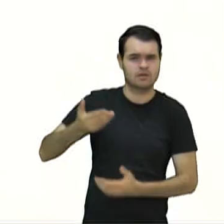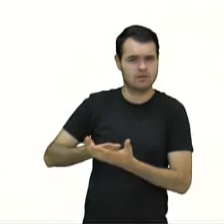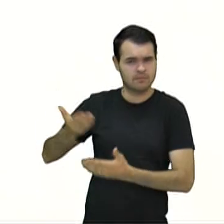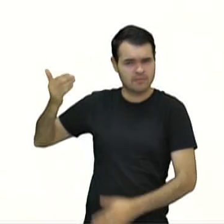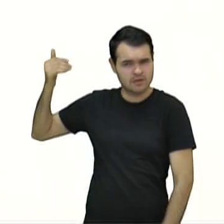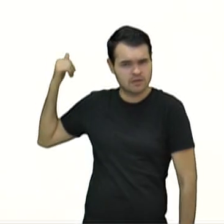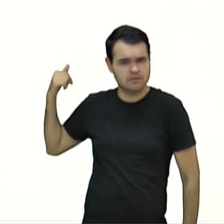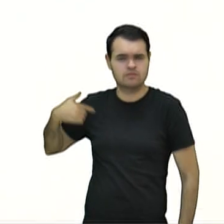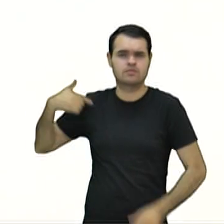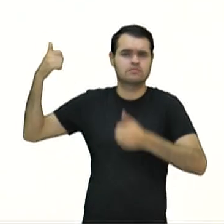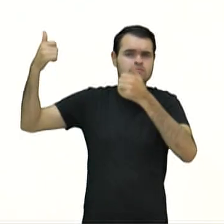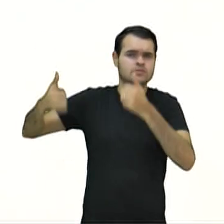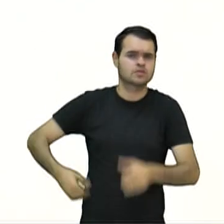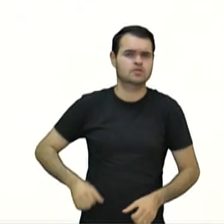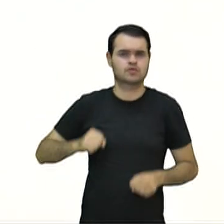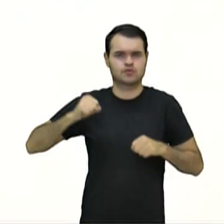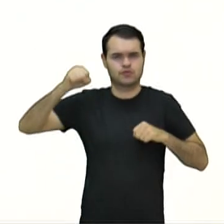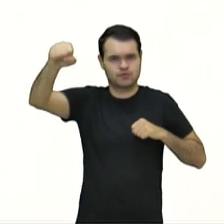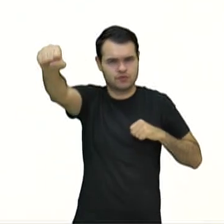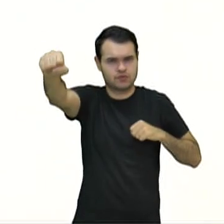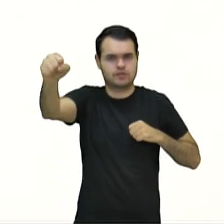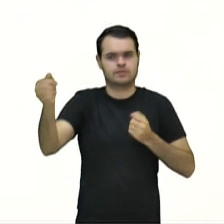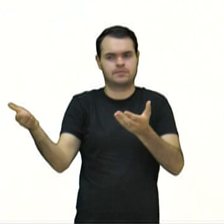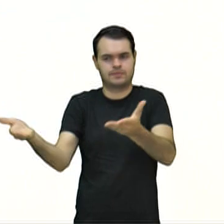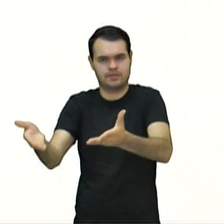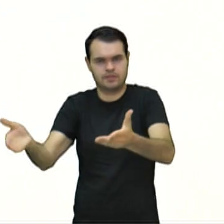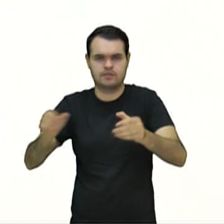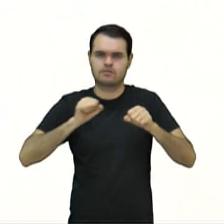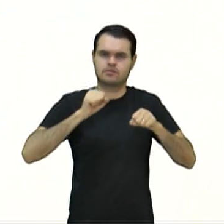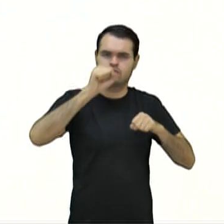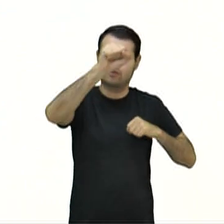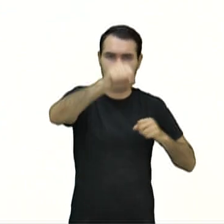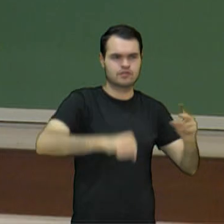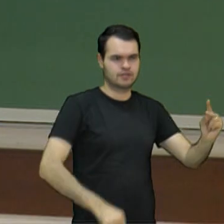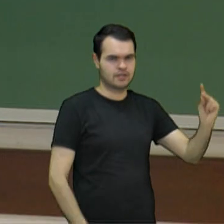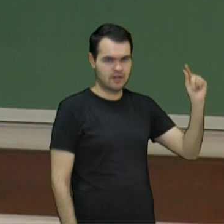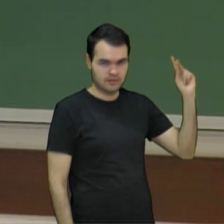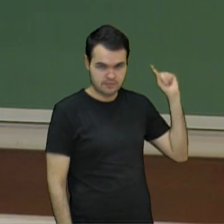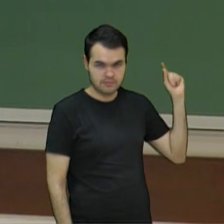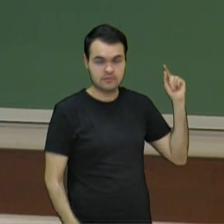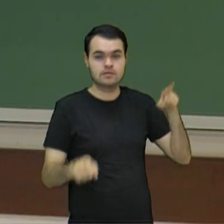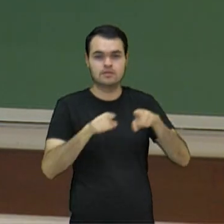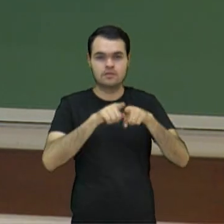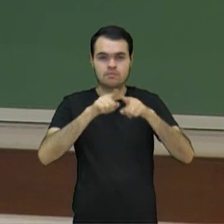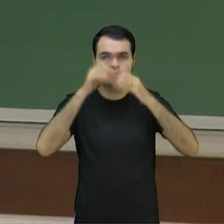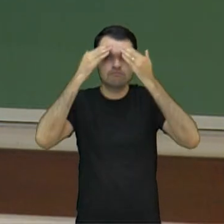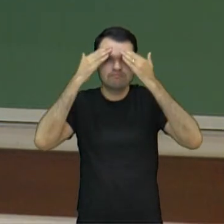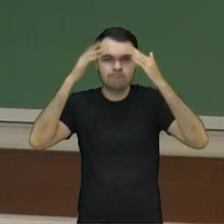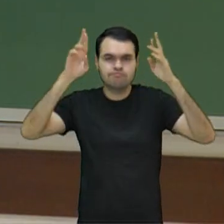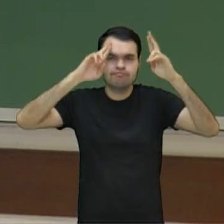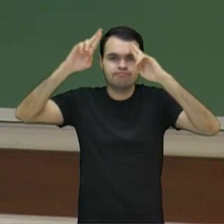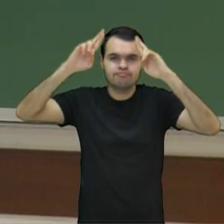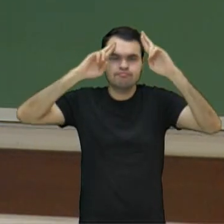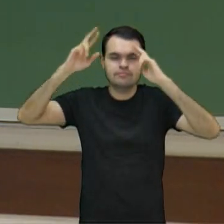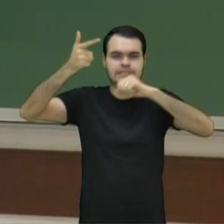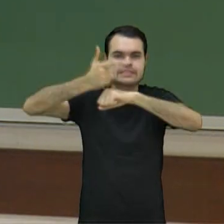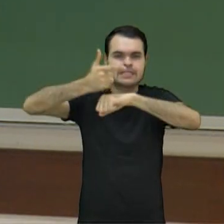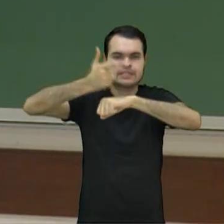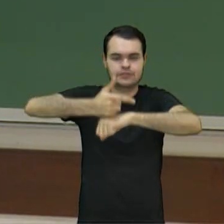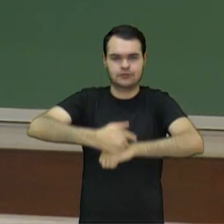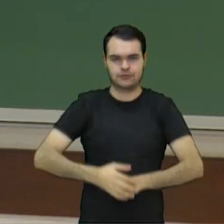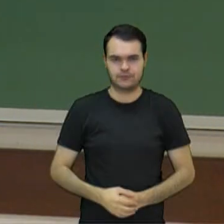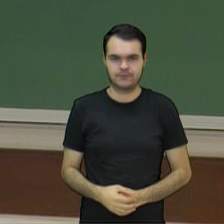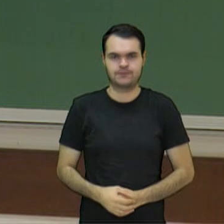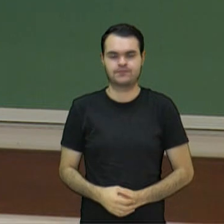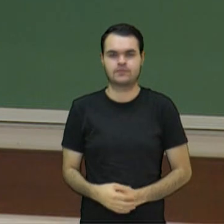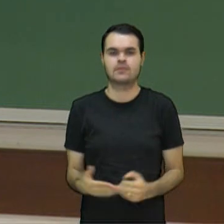nós falamos sobre os heróis modernos e os heróis clássicos e ampliamos o nosso repertório léxico. Na